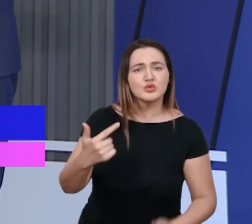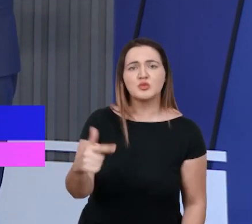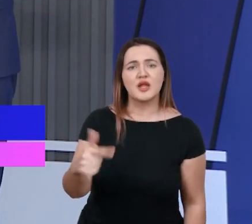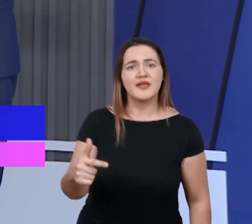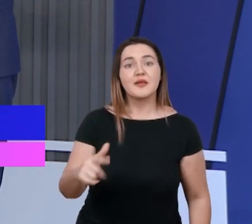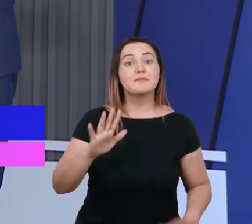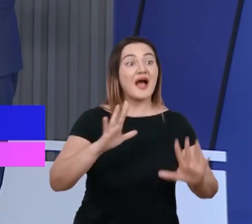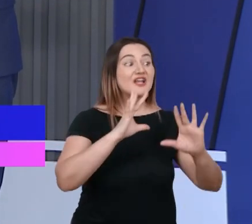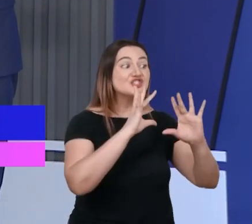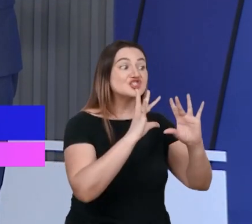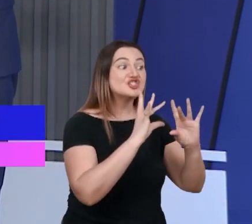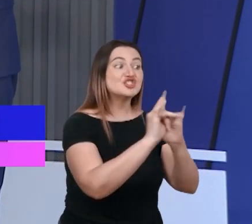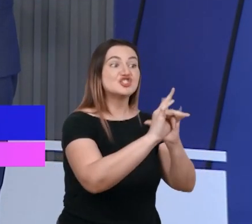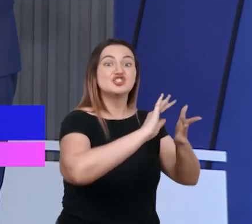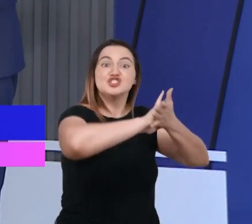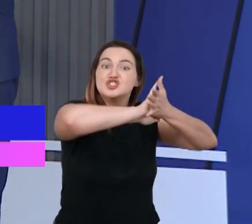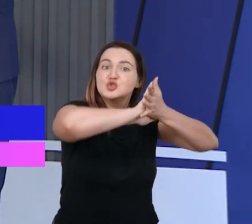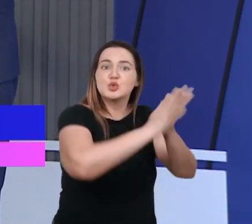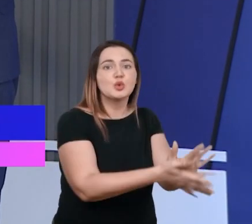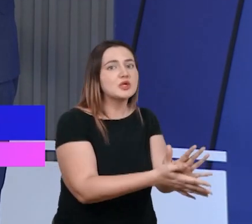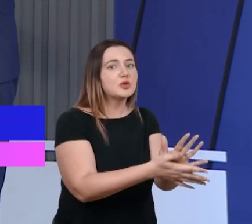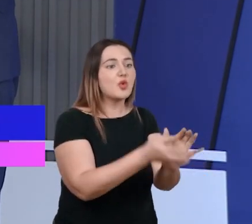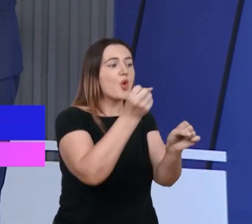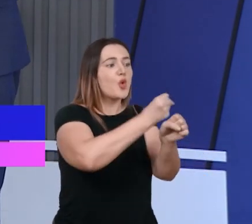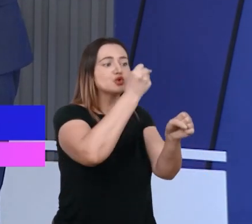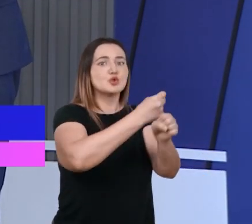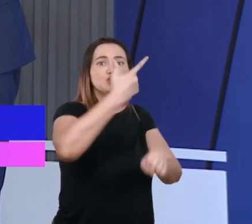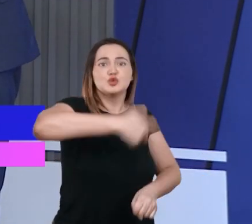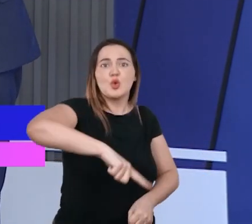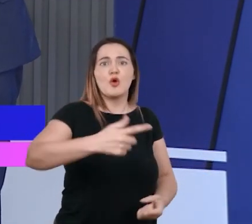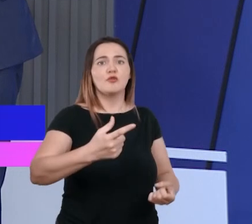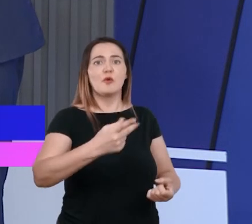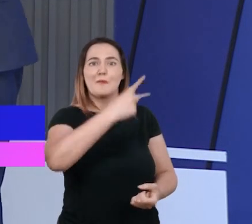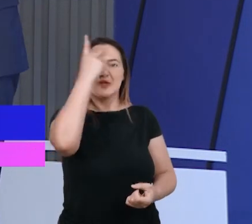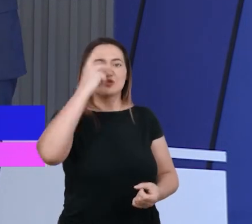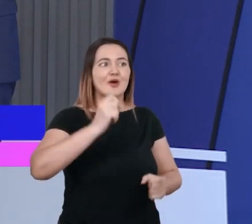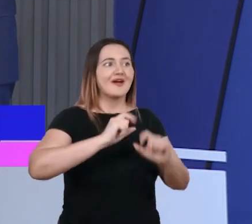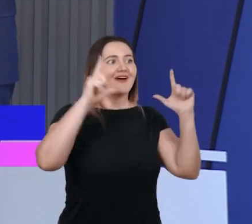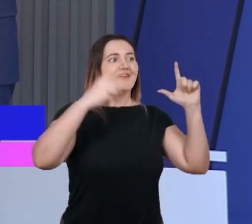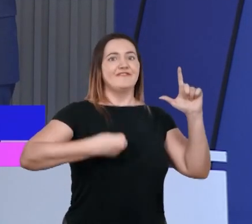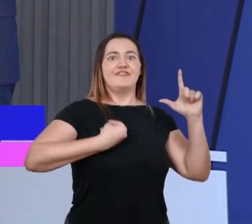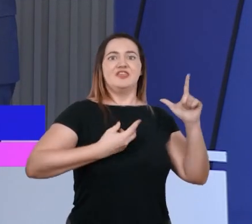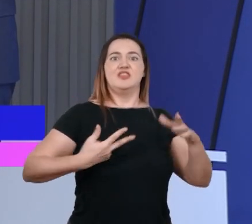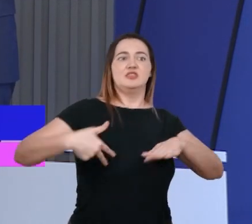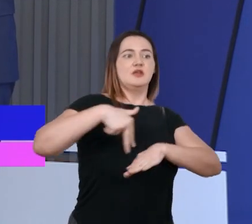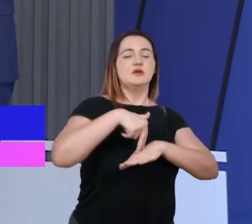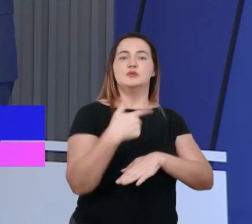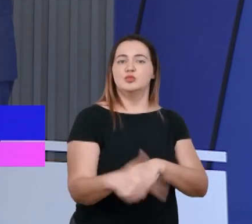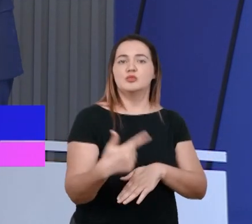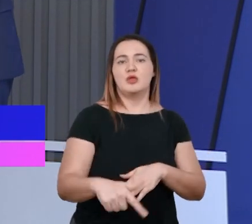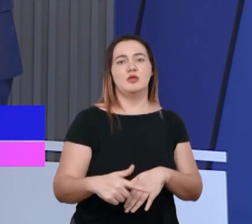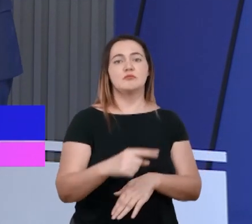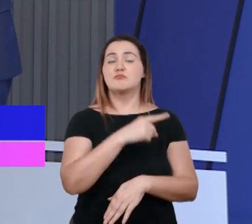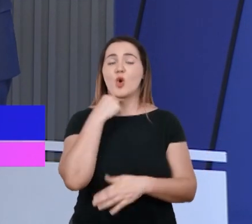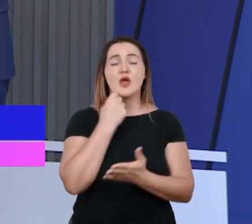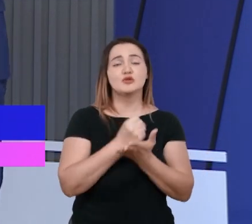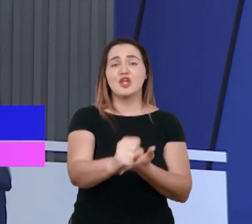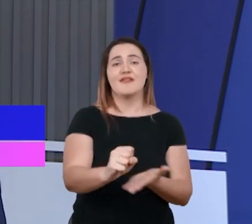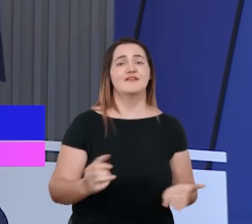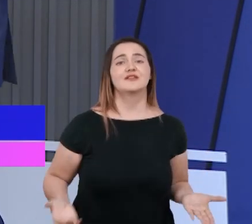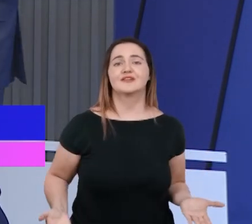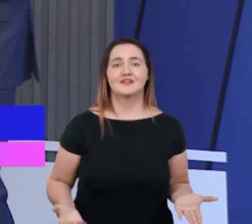que alcançou fez com que elas fossem destruídas e nunca mais reerguidas. Isso quer dizer o